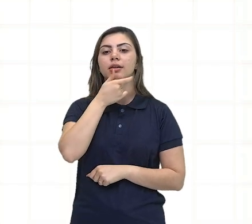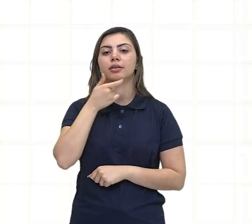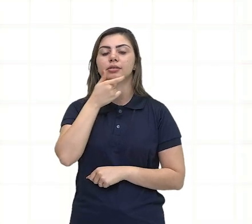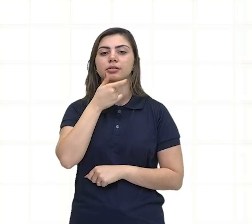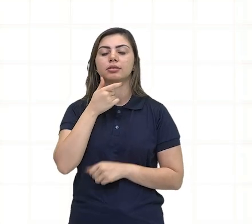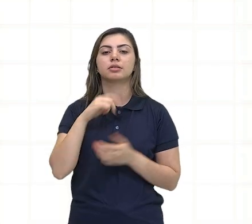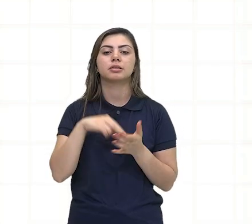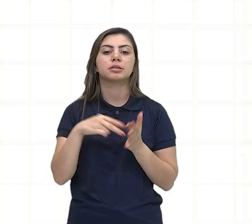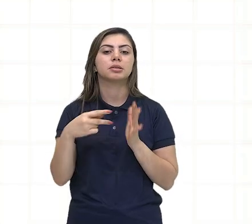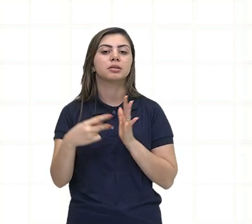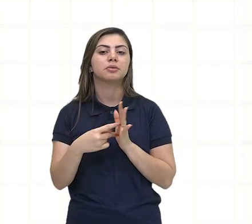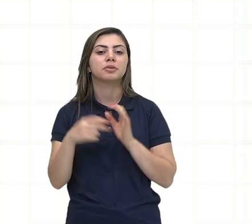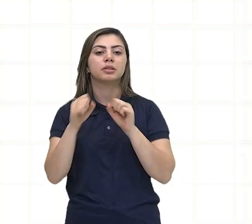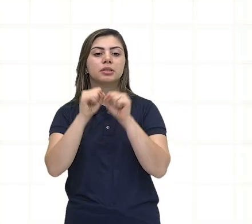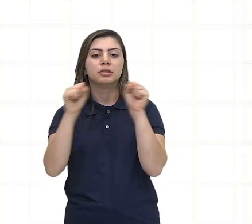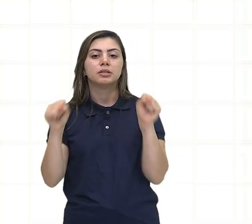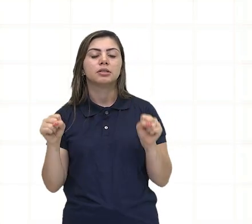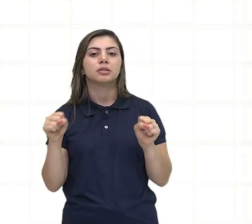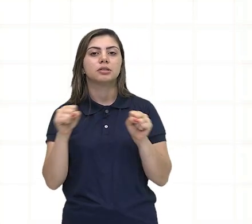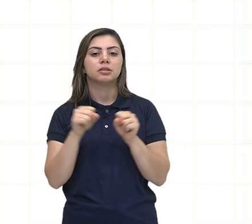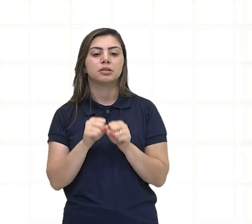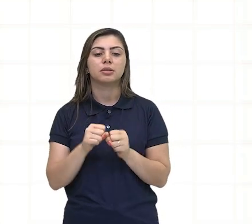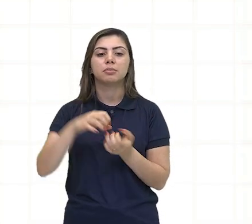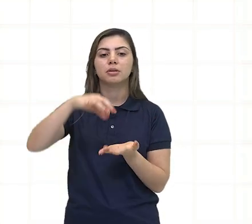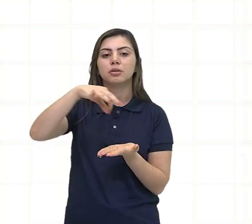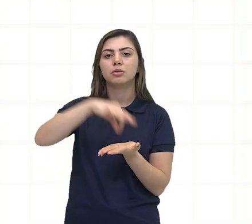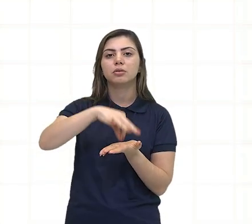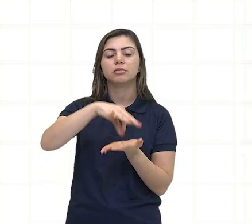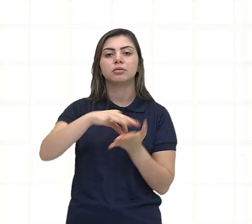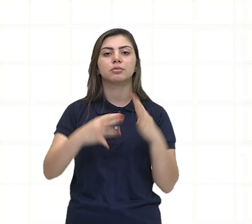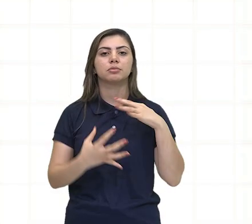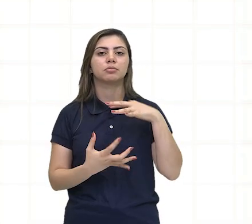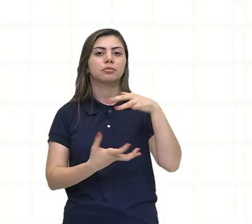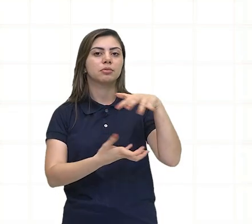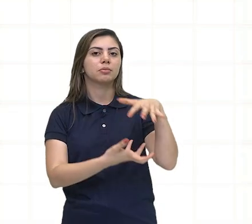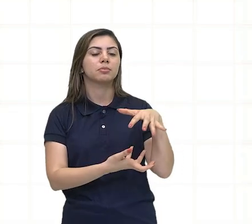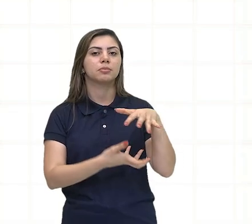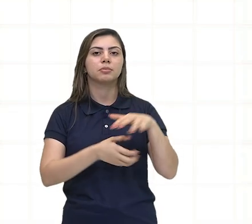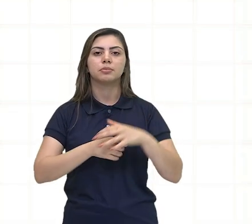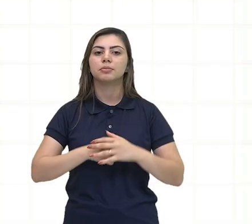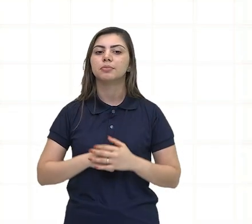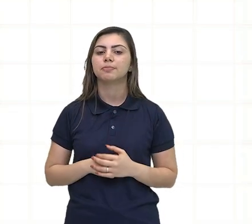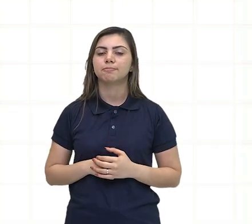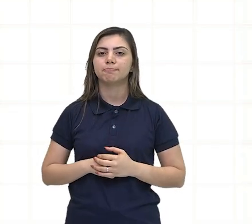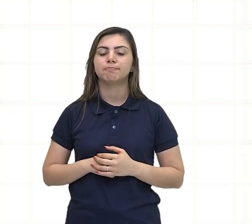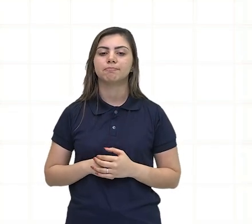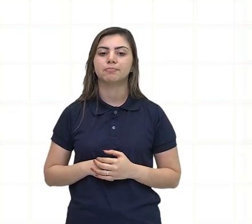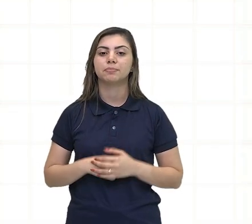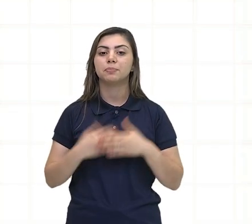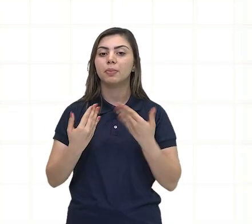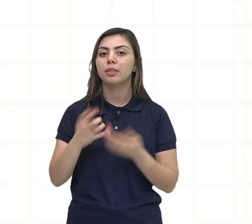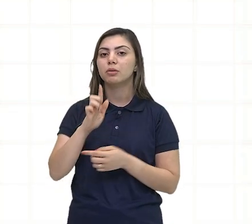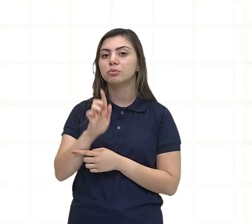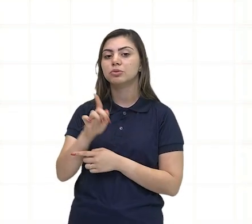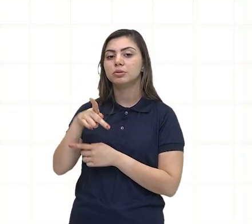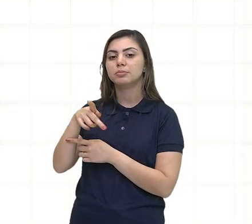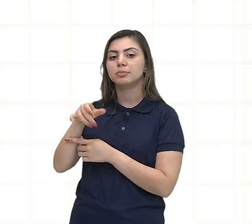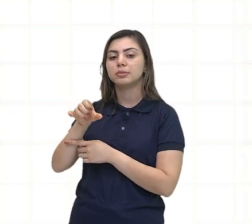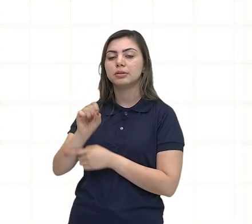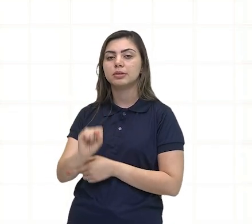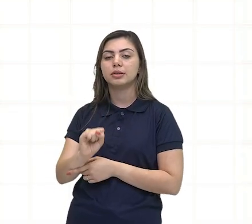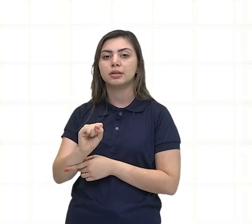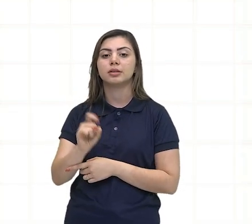System. Em português, quer dizer Sistema de Posicionamento Global. Esse sistema